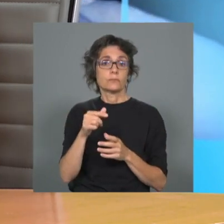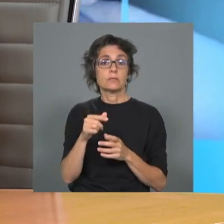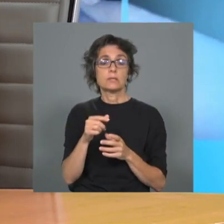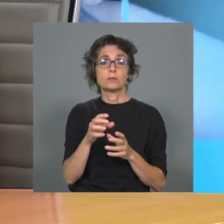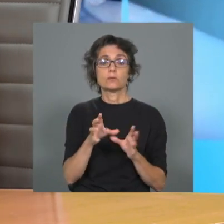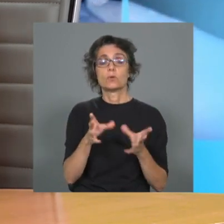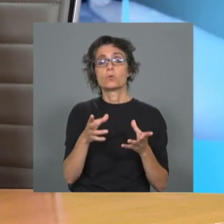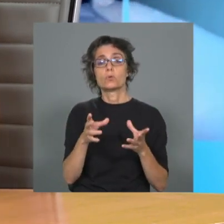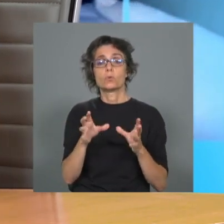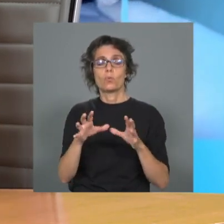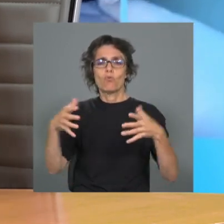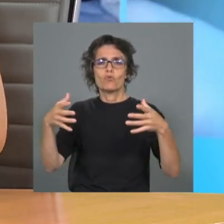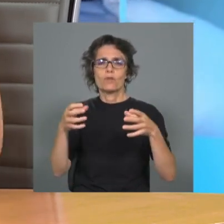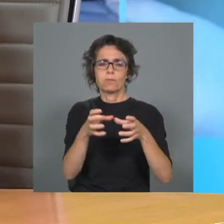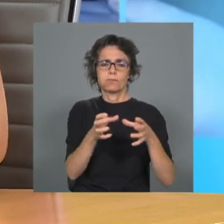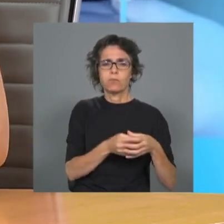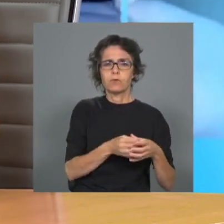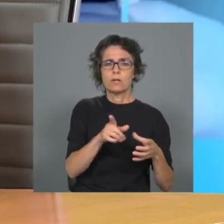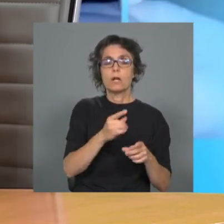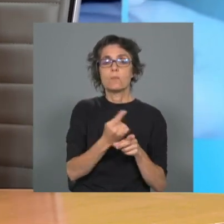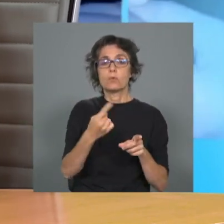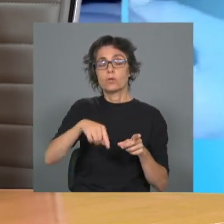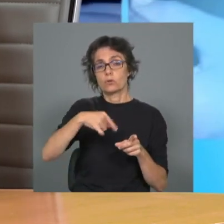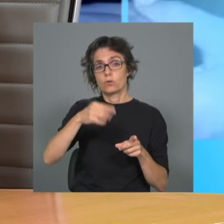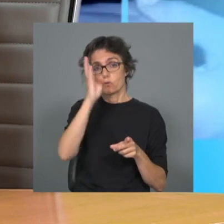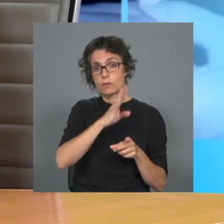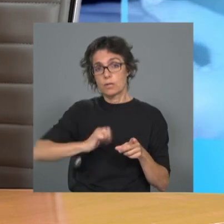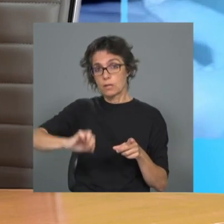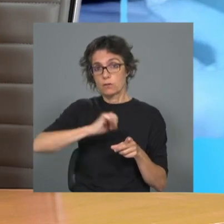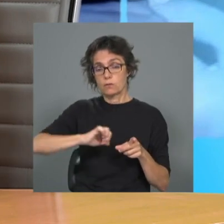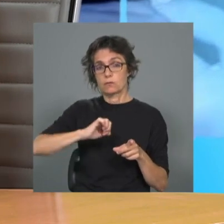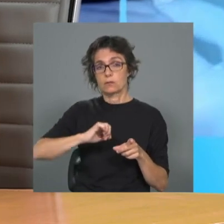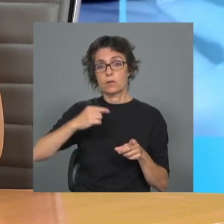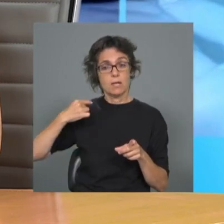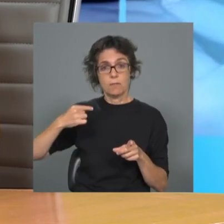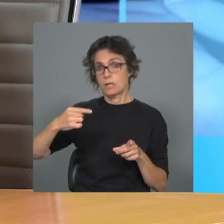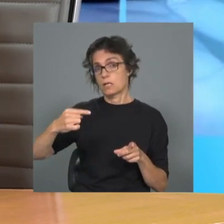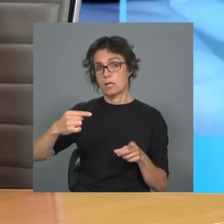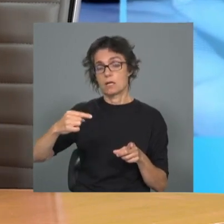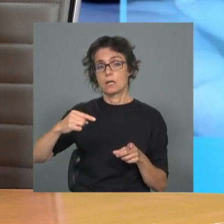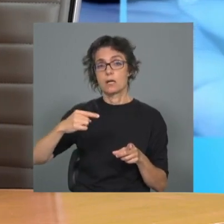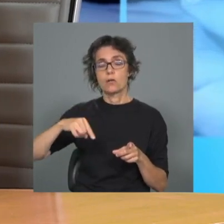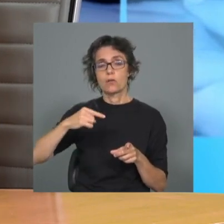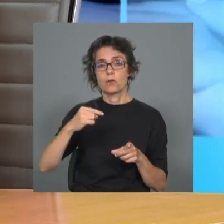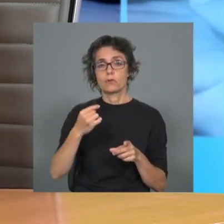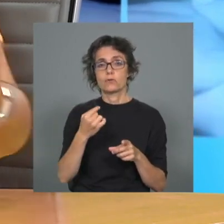nível micro. Eu costumo dizer que na nossa prática profissional no dia-a-dia, nós devemos privilegiar aquilo